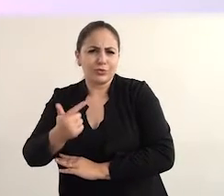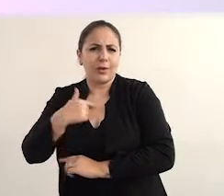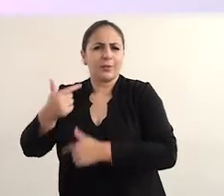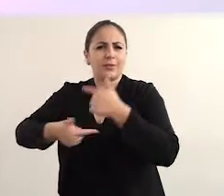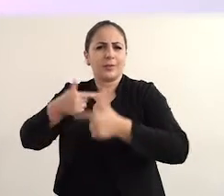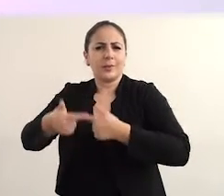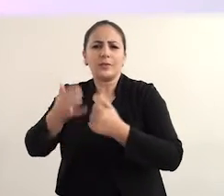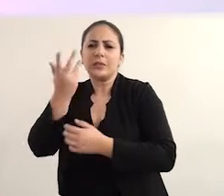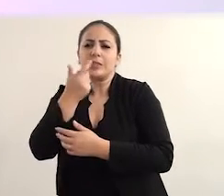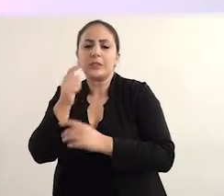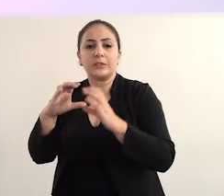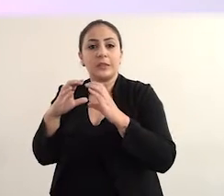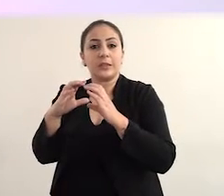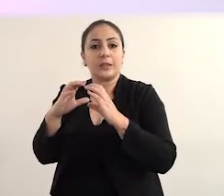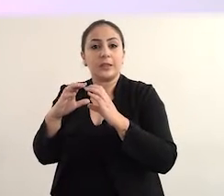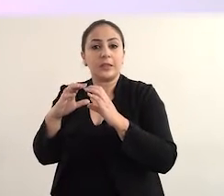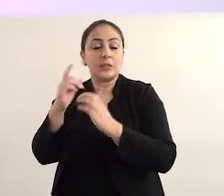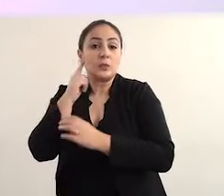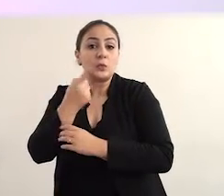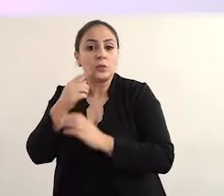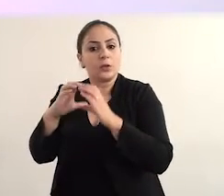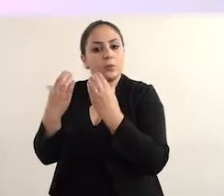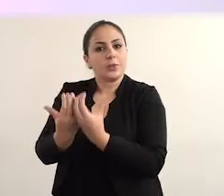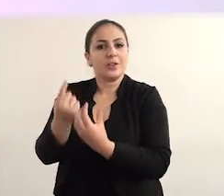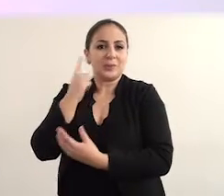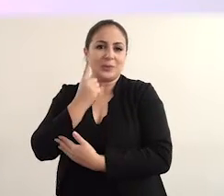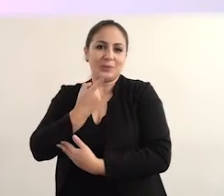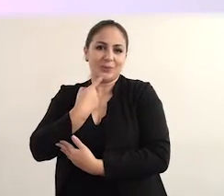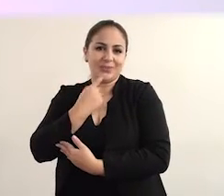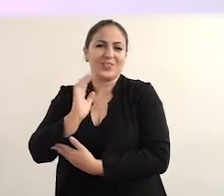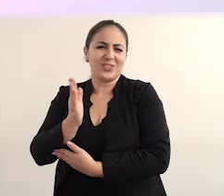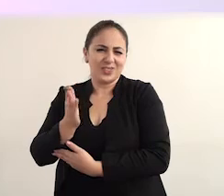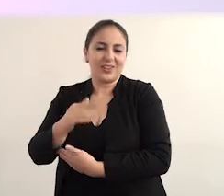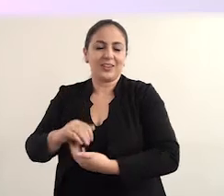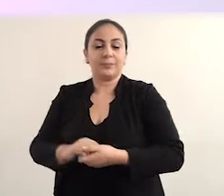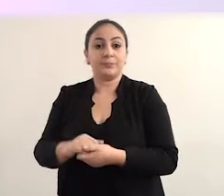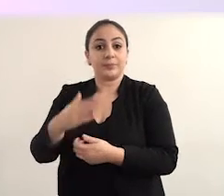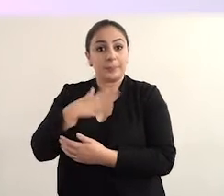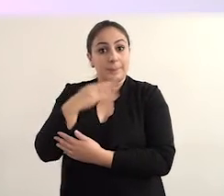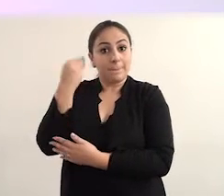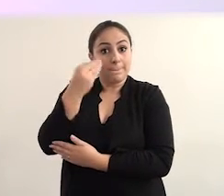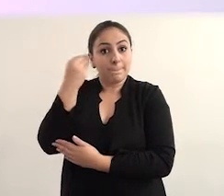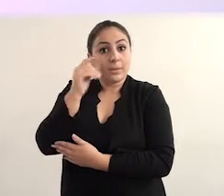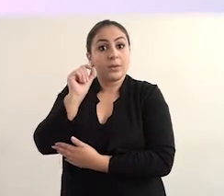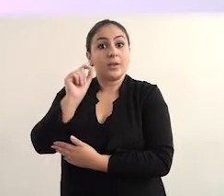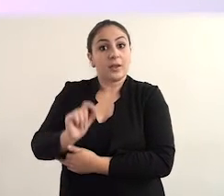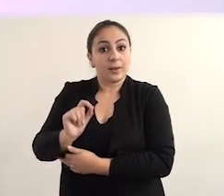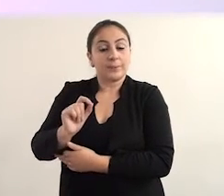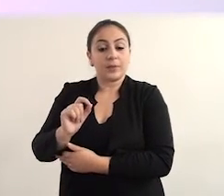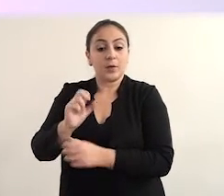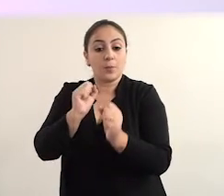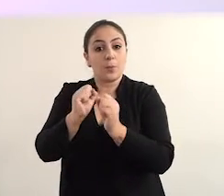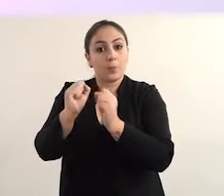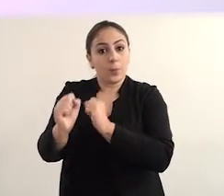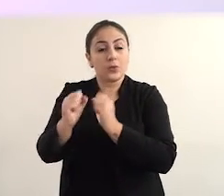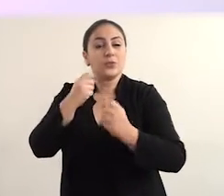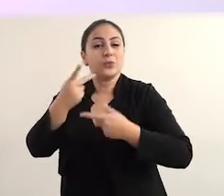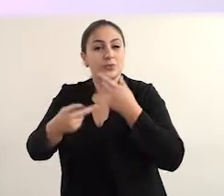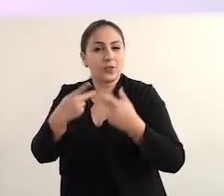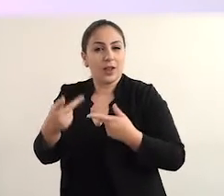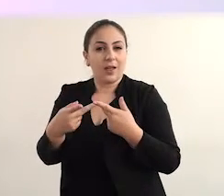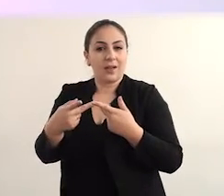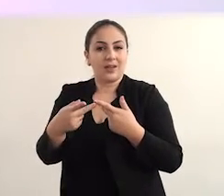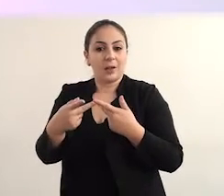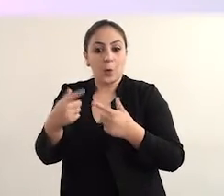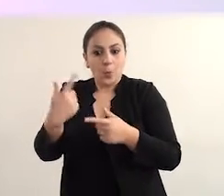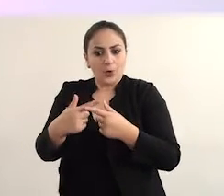com crianças surdas na comunidade surda. E a minha experiência, então, eu posso contar na questão de...